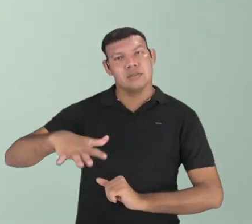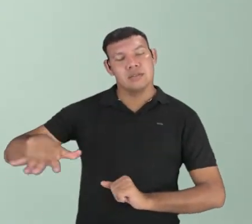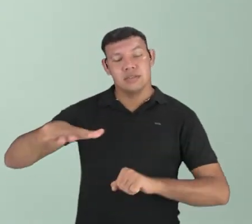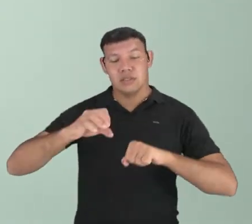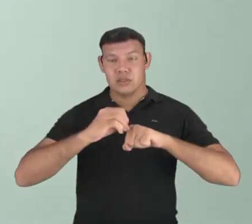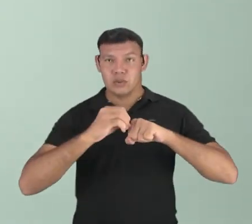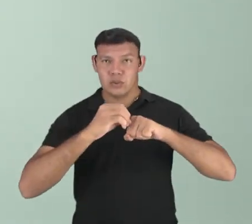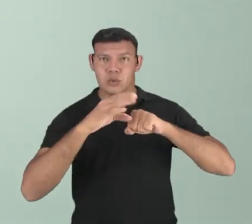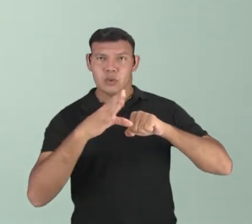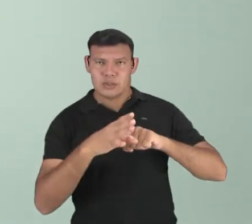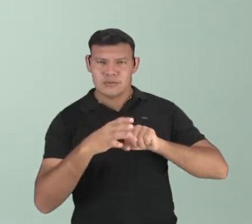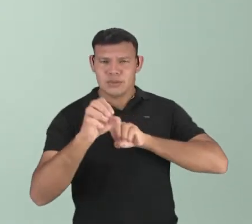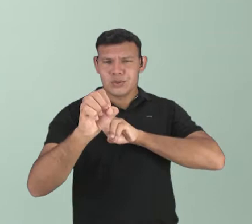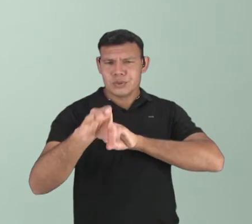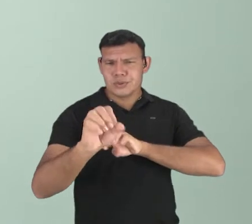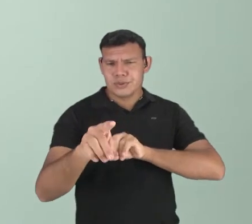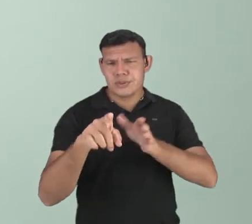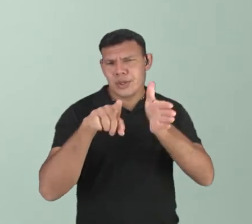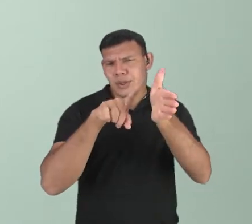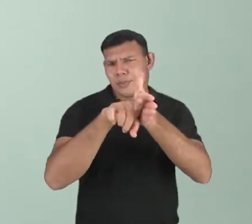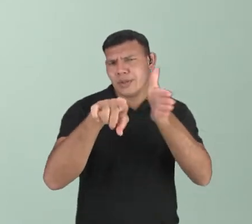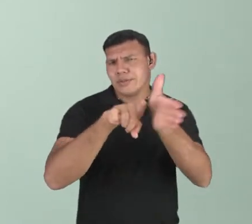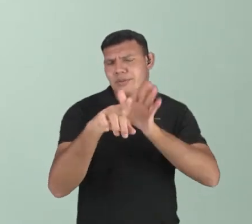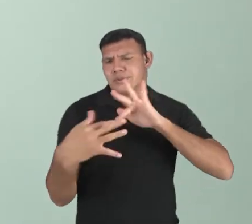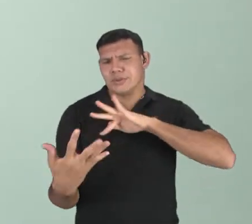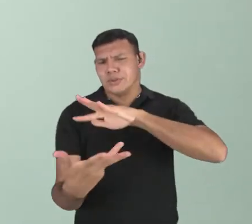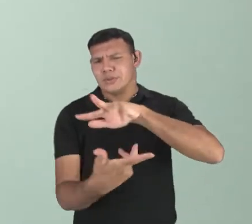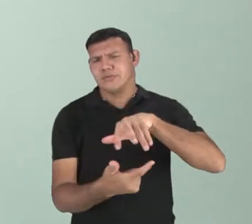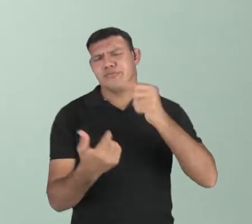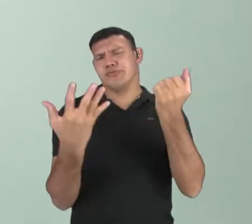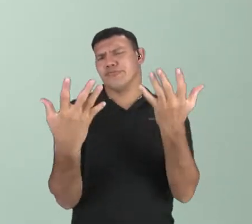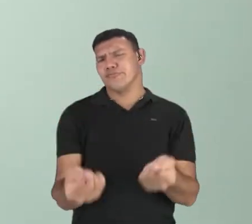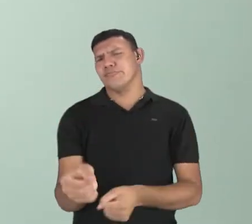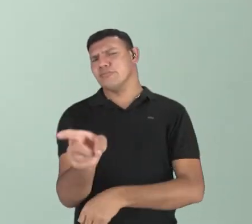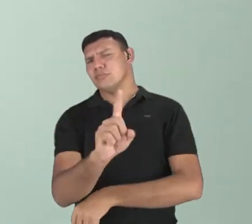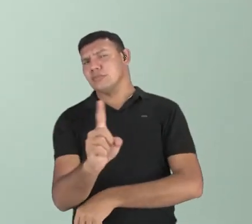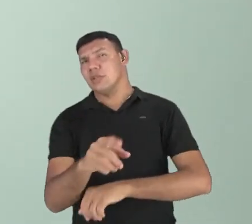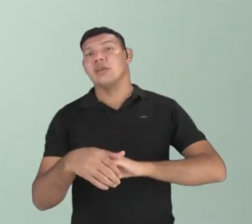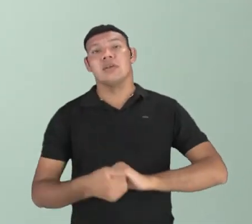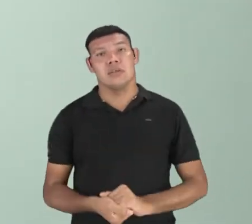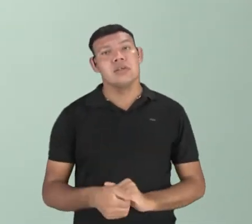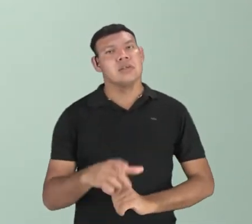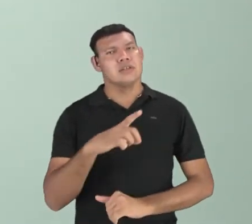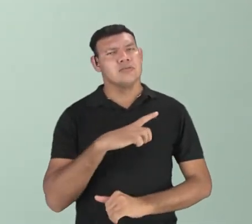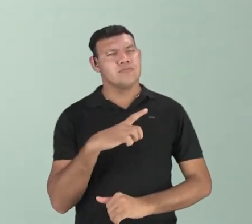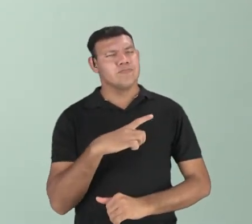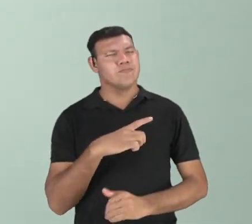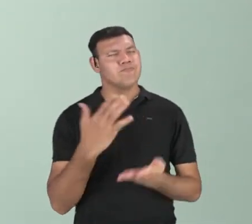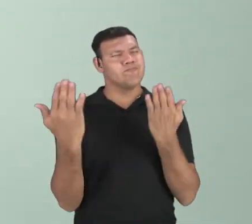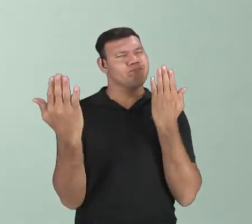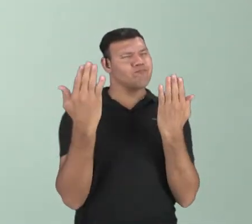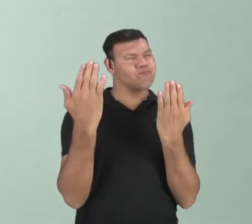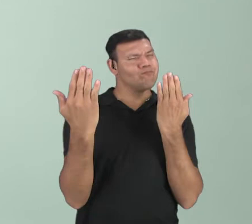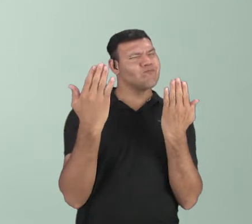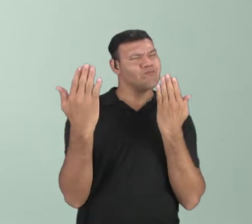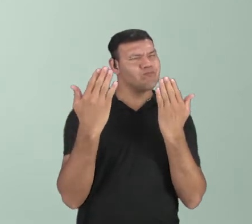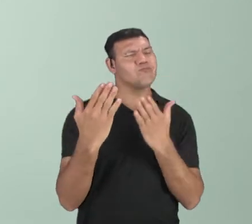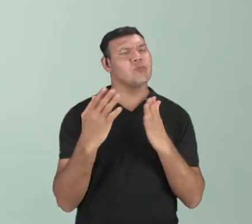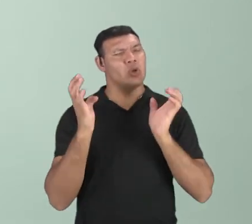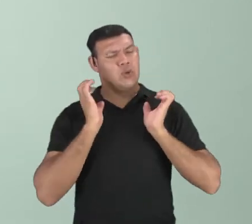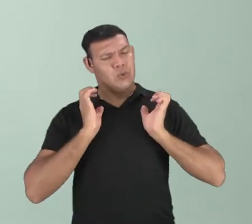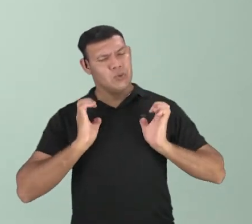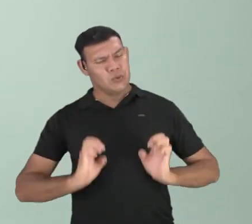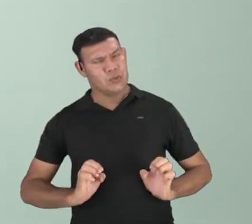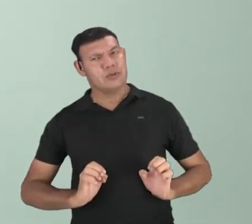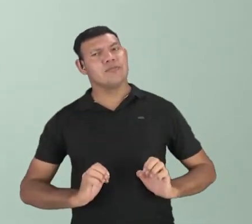do conhecimento e ela te ensina a questionar o mundo, não aceitar as coisas do jeito que estão, a ter um senso moral, um senso